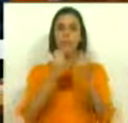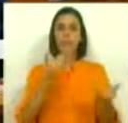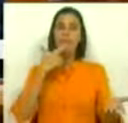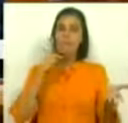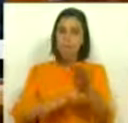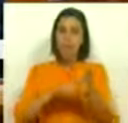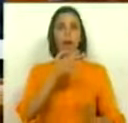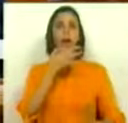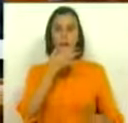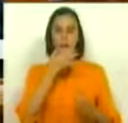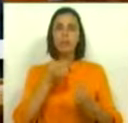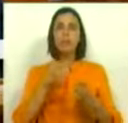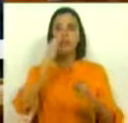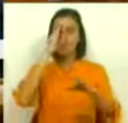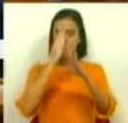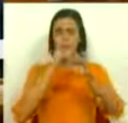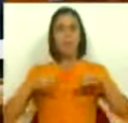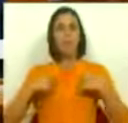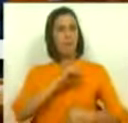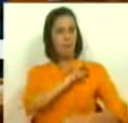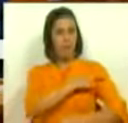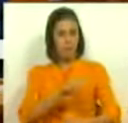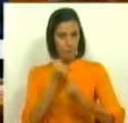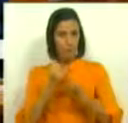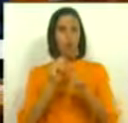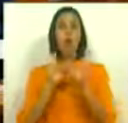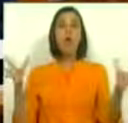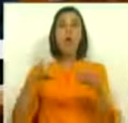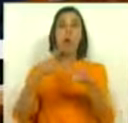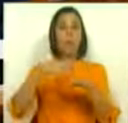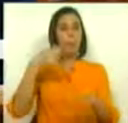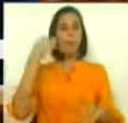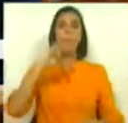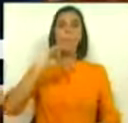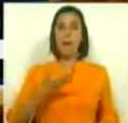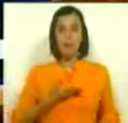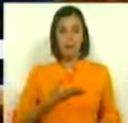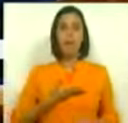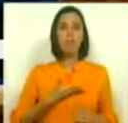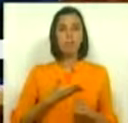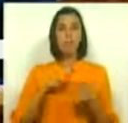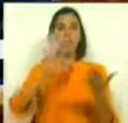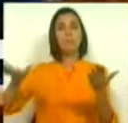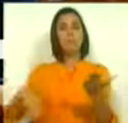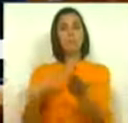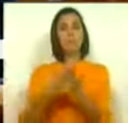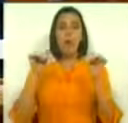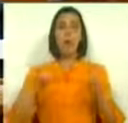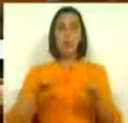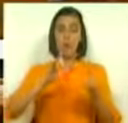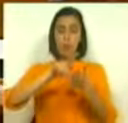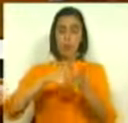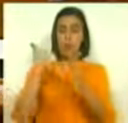com verdade e forte determinação. O Grupo Parlamentar do PSD, ao apresentar hoje